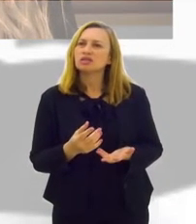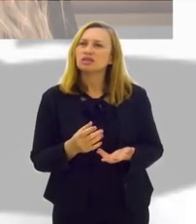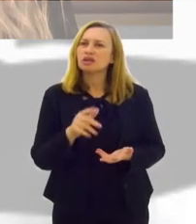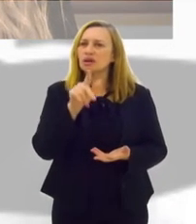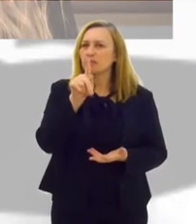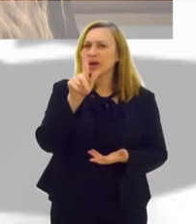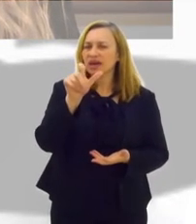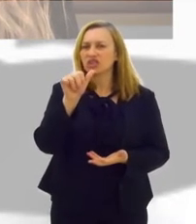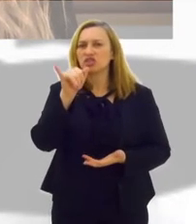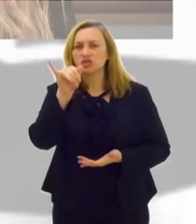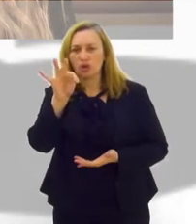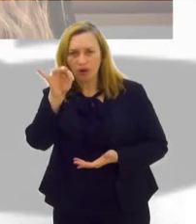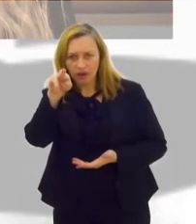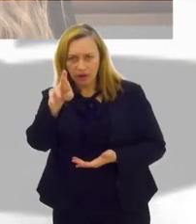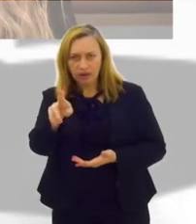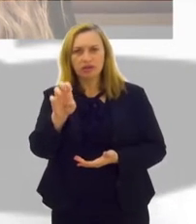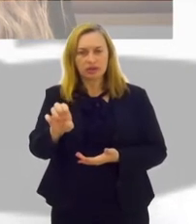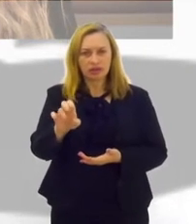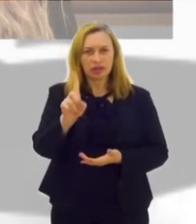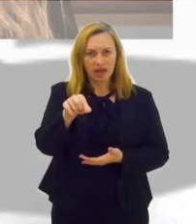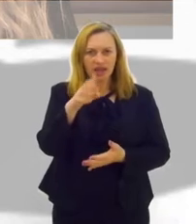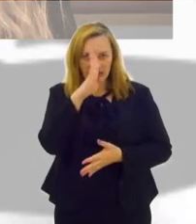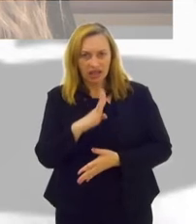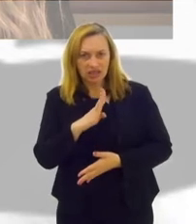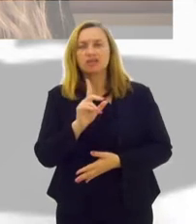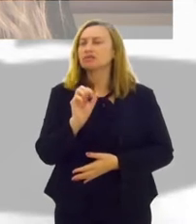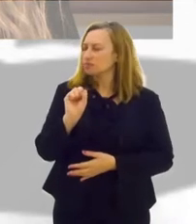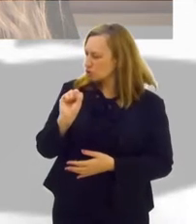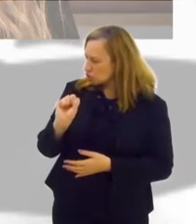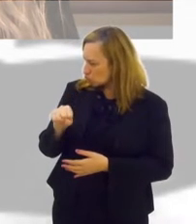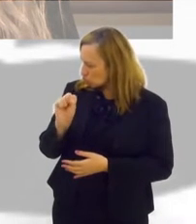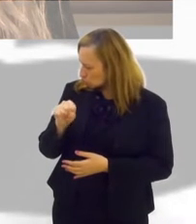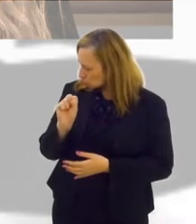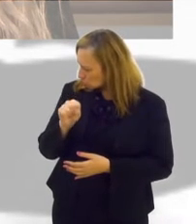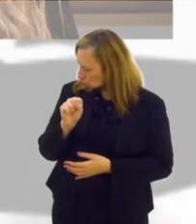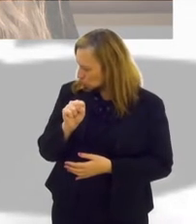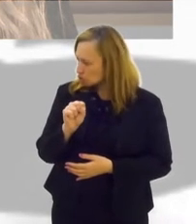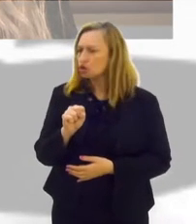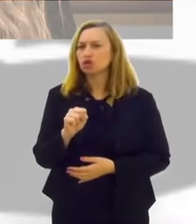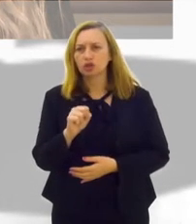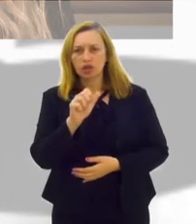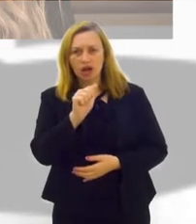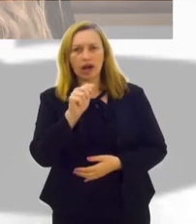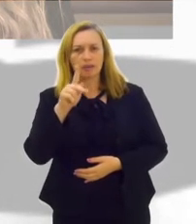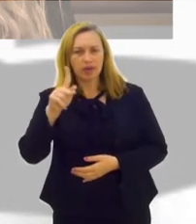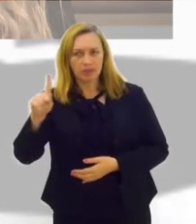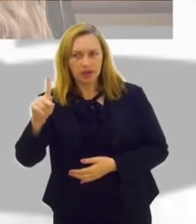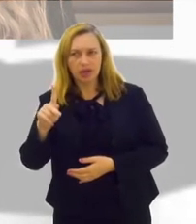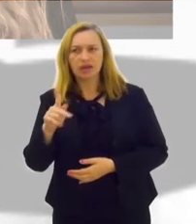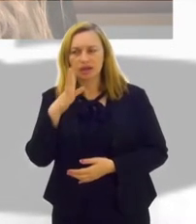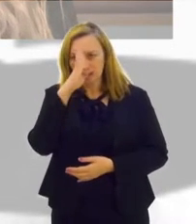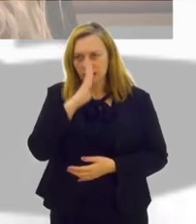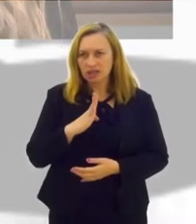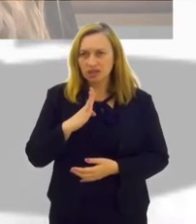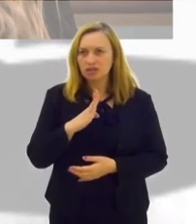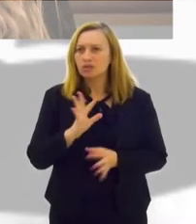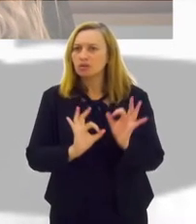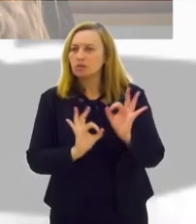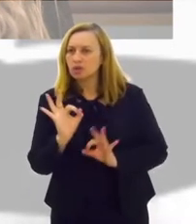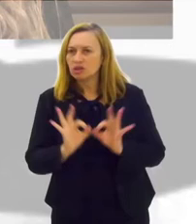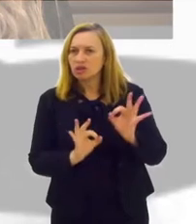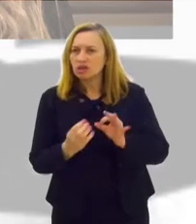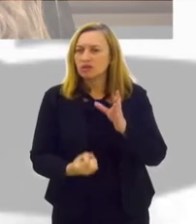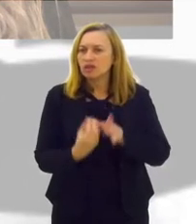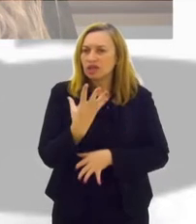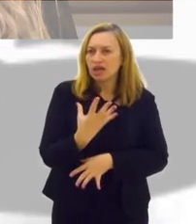Store, na App nessas. Store, sim, é só jogar lá E ele é Pardal, gratuito? é gratuito, é um aplicativo gratuito. Ele E foi um